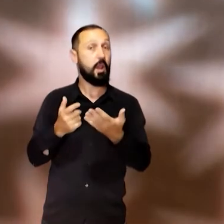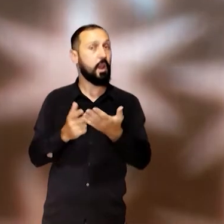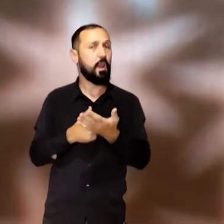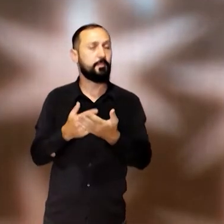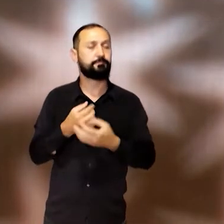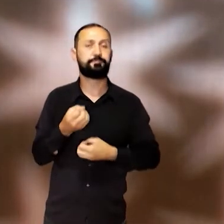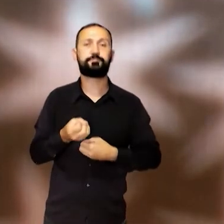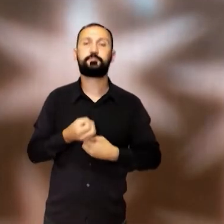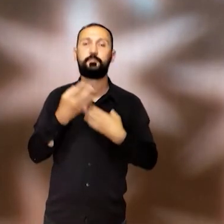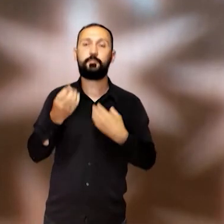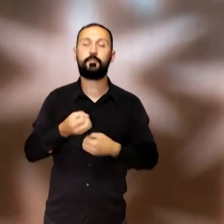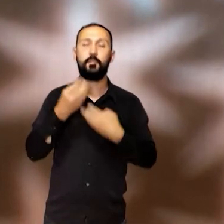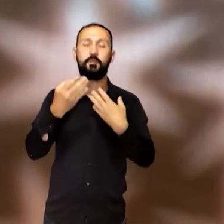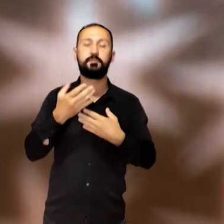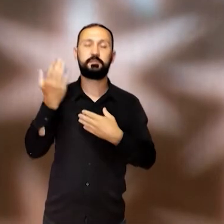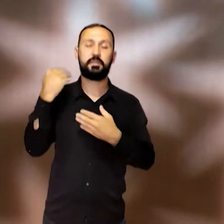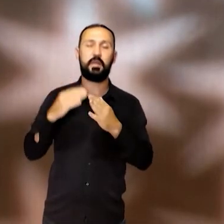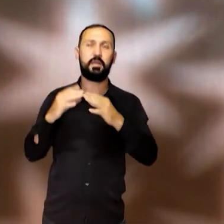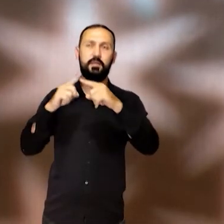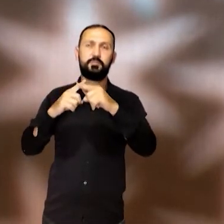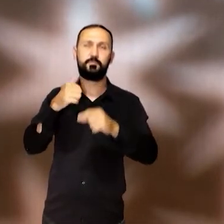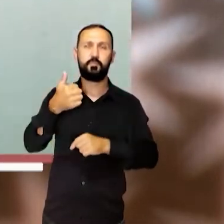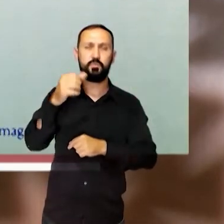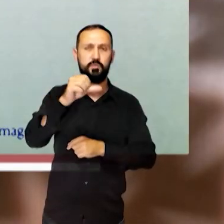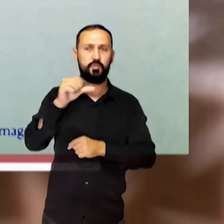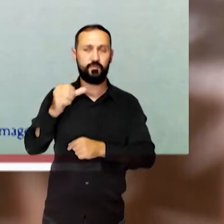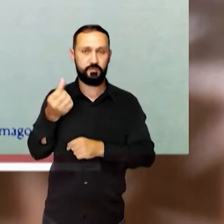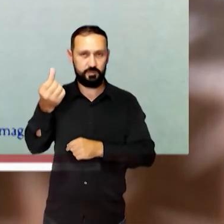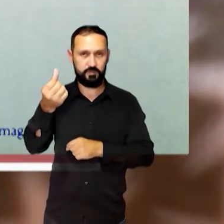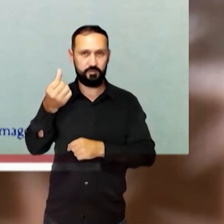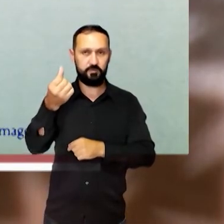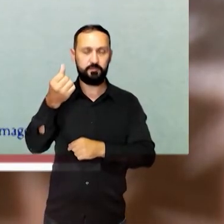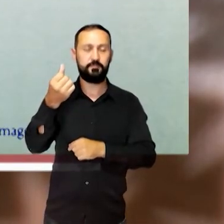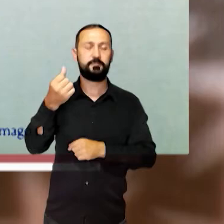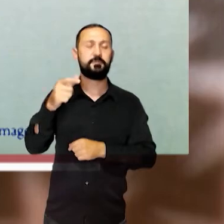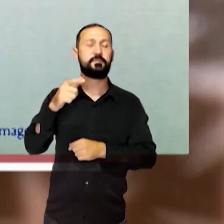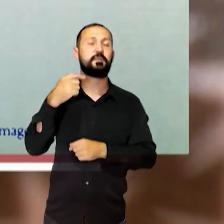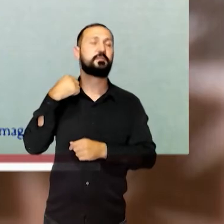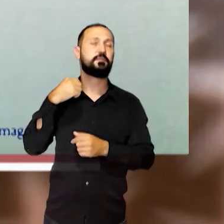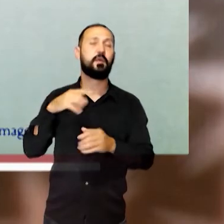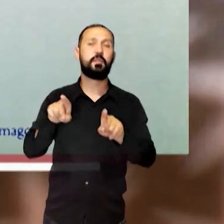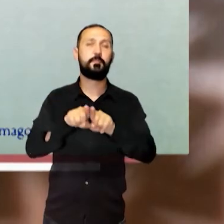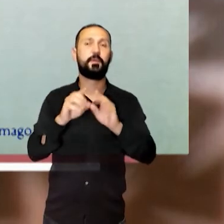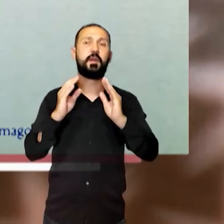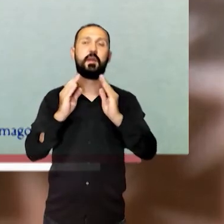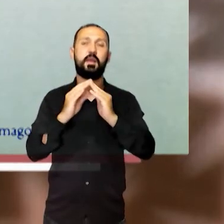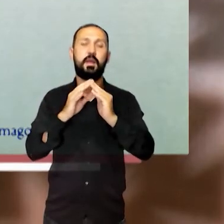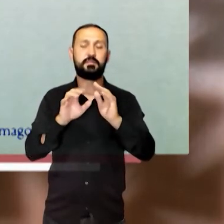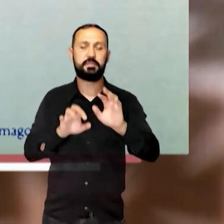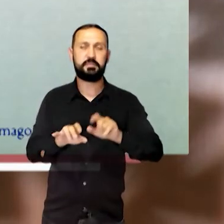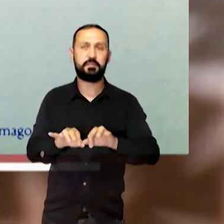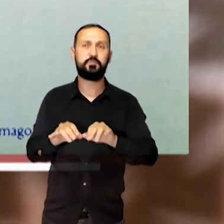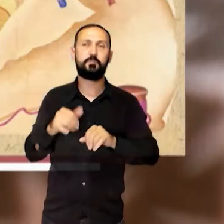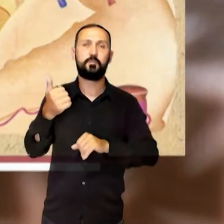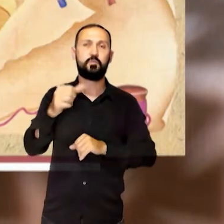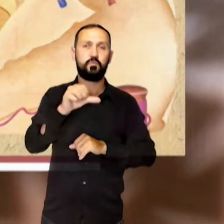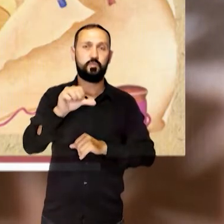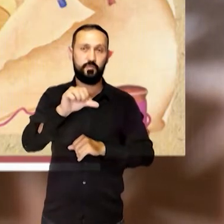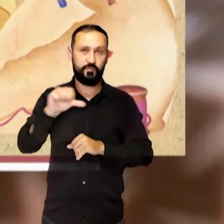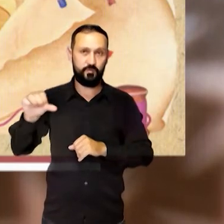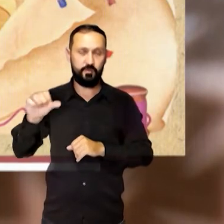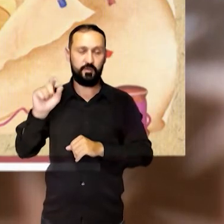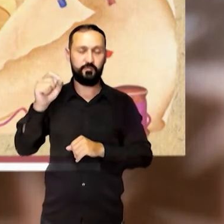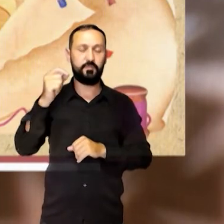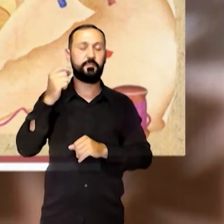Seus livros de poemas Abadia, de 1996, publicado pela editora Imago, e Casa de Tecla, de